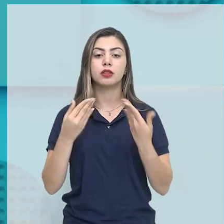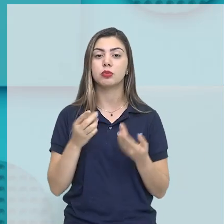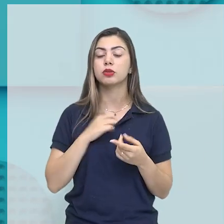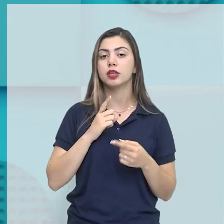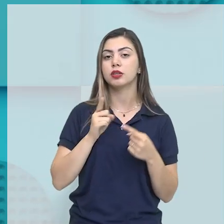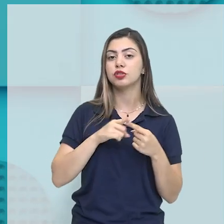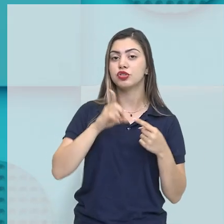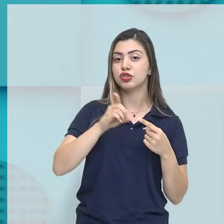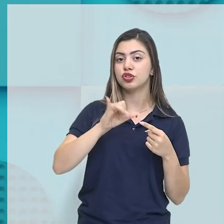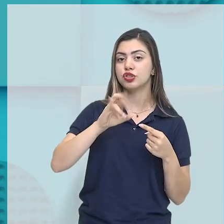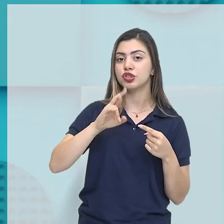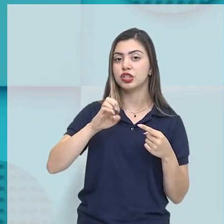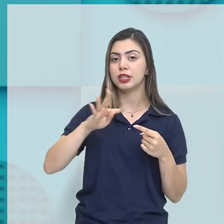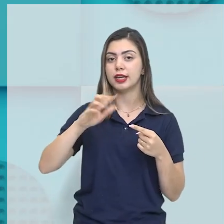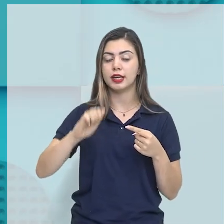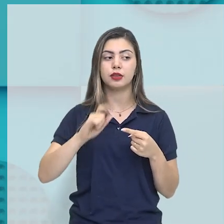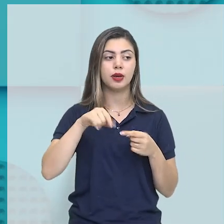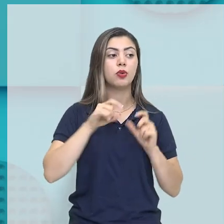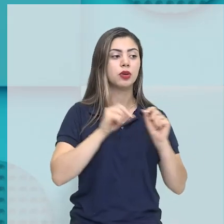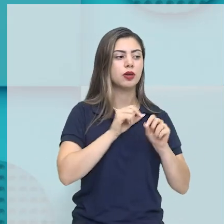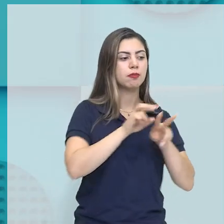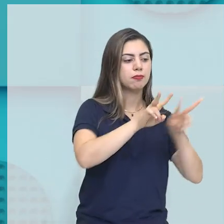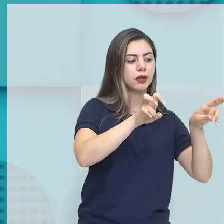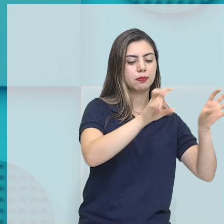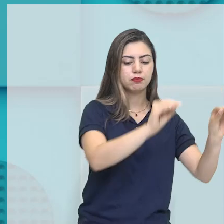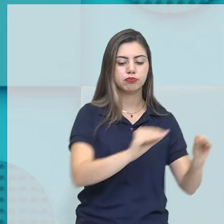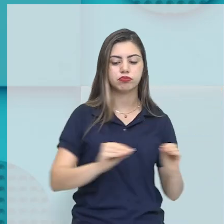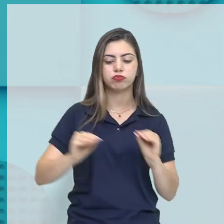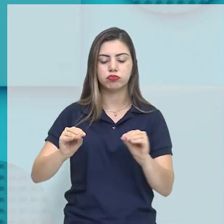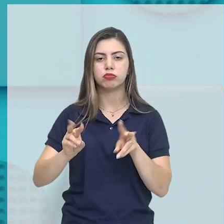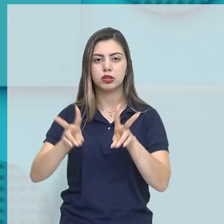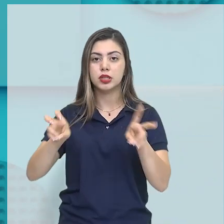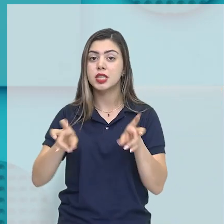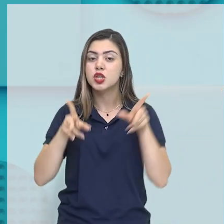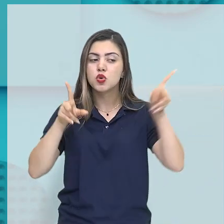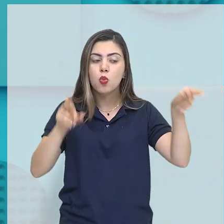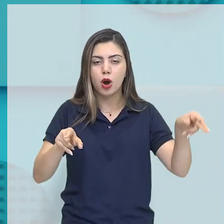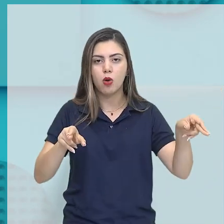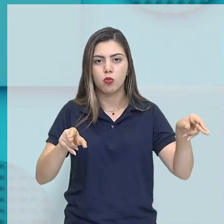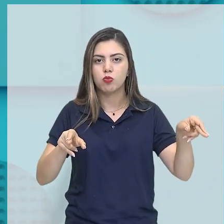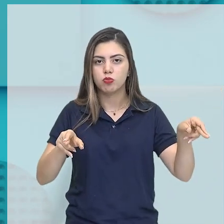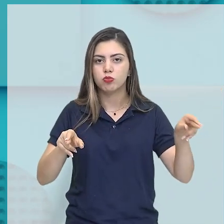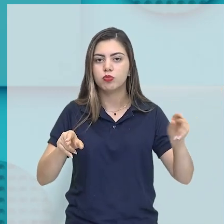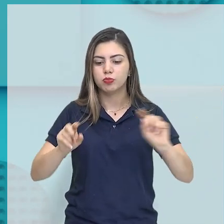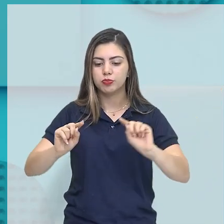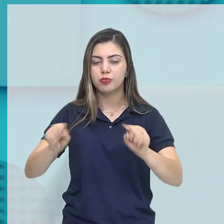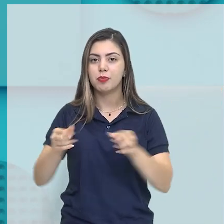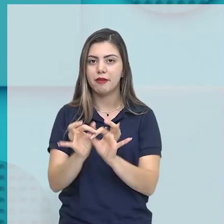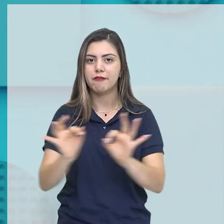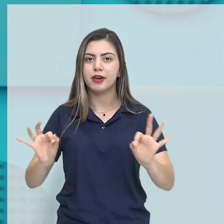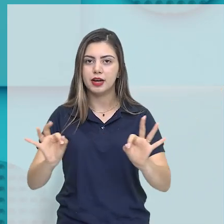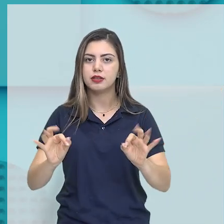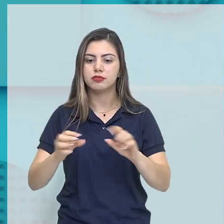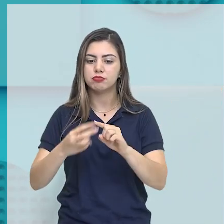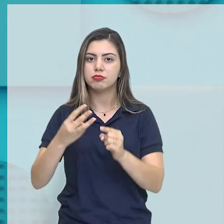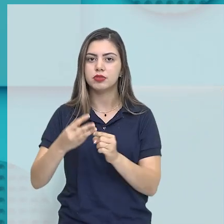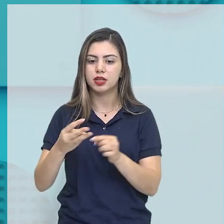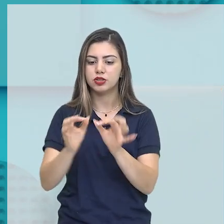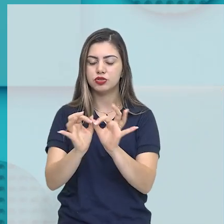texto exatamente igual, sendo que você coloca entre aspas, certo? Até 3